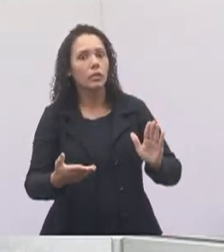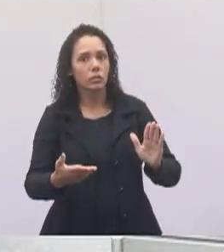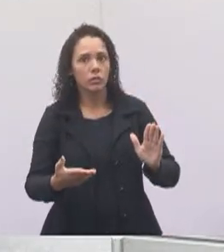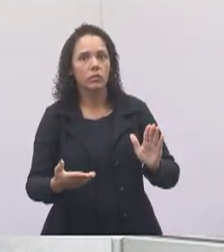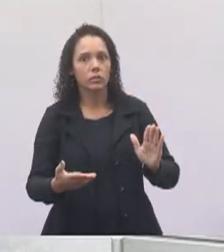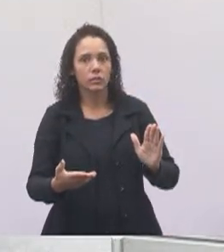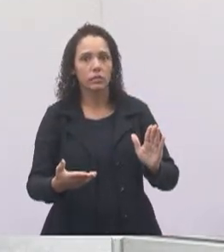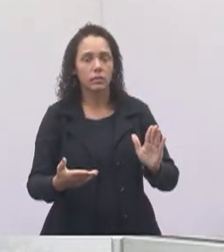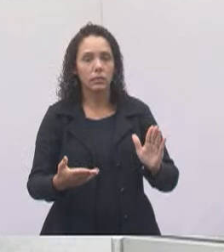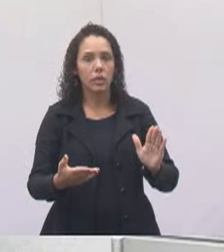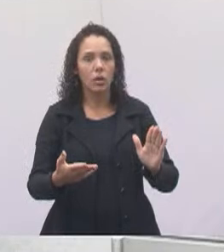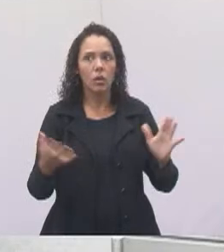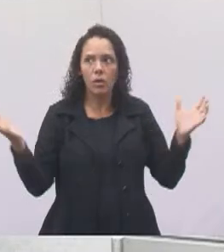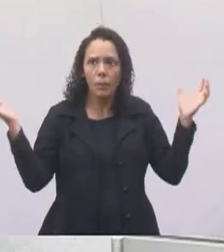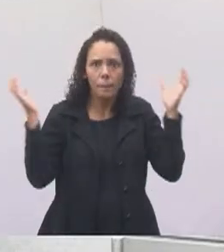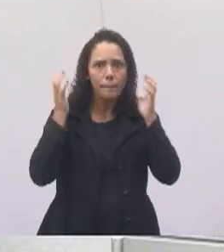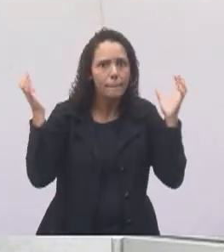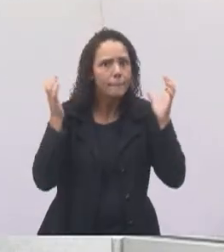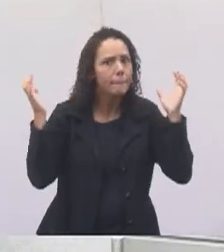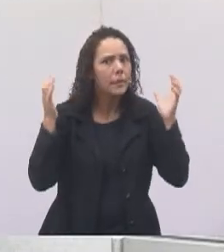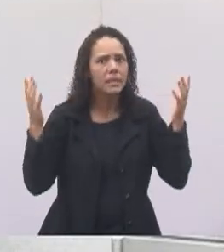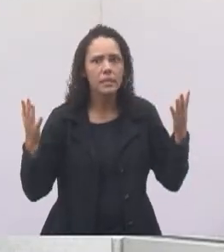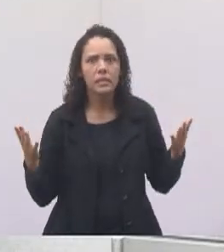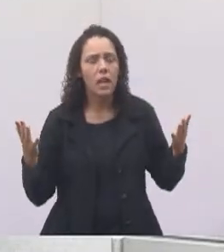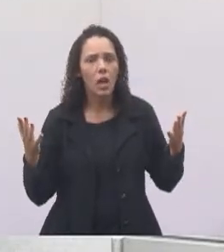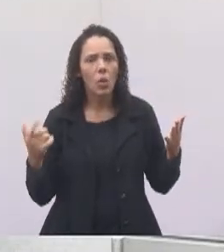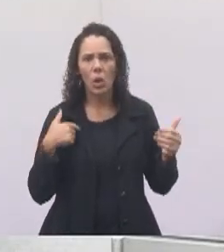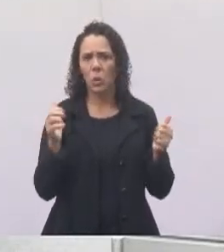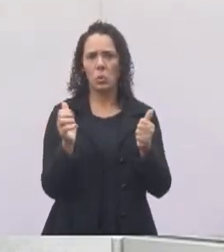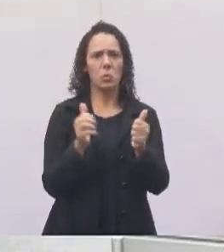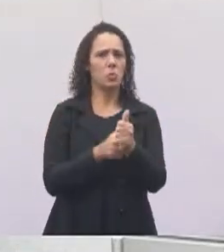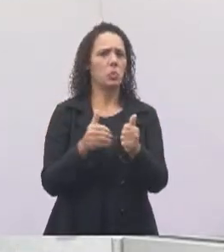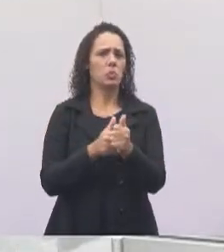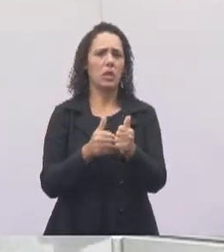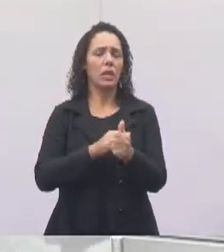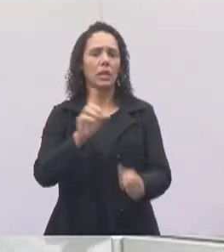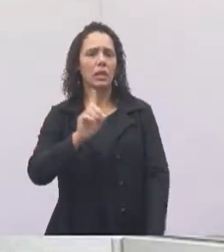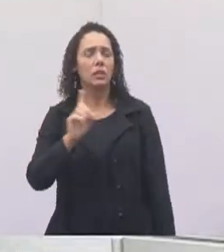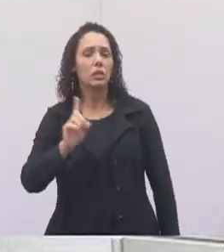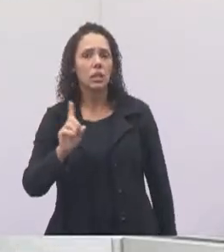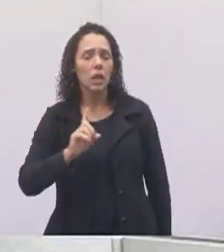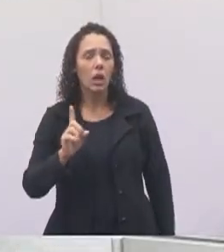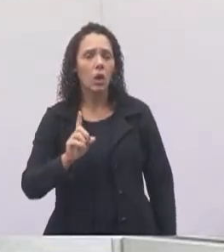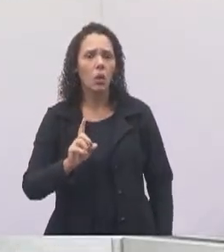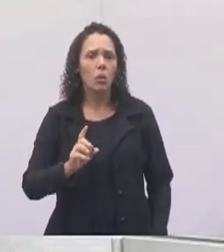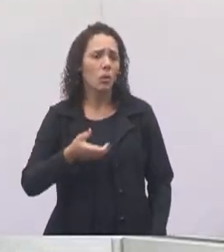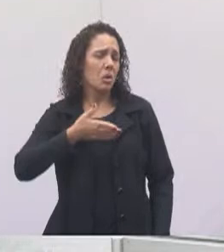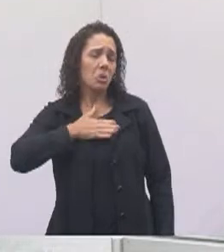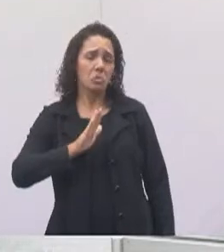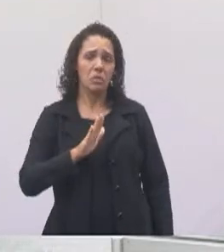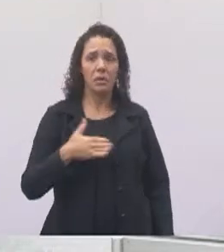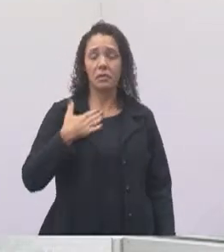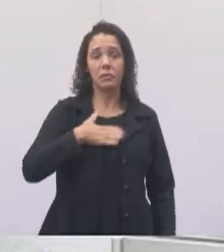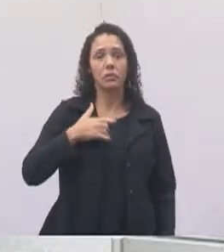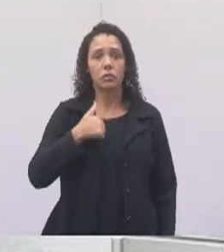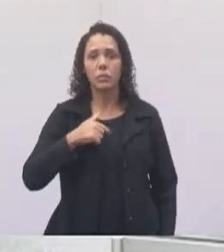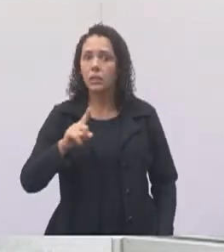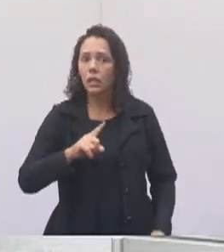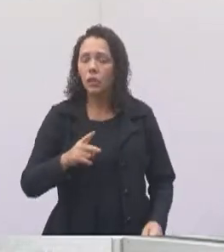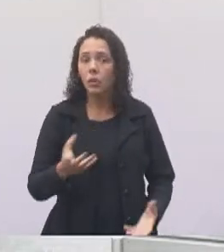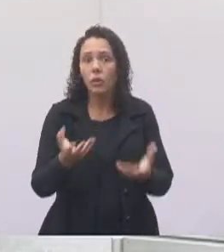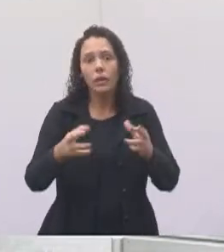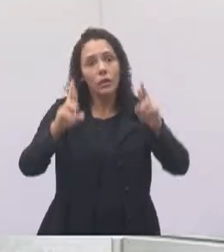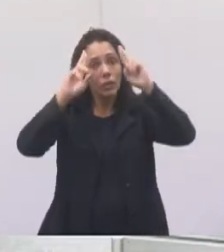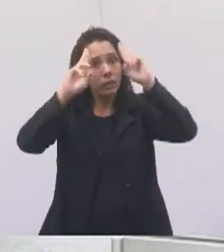pressão. Eu não estou aqui para esconder nada. Eu não quero que ninguém goste de mim. Eu só quero que me respeite. Eu coloquei o projeto e